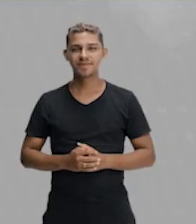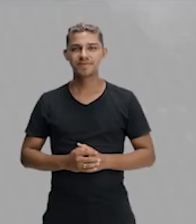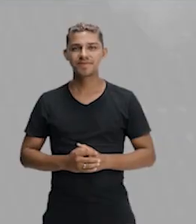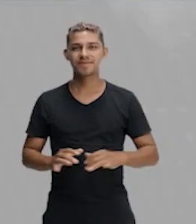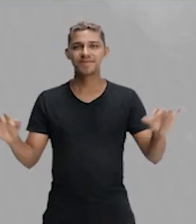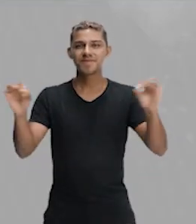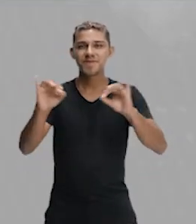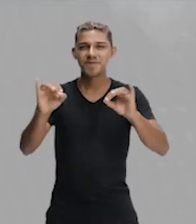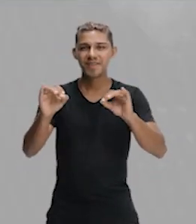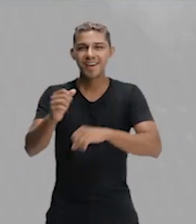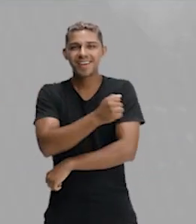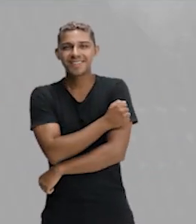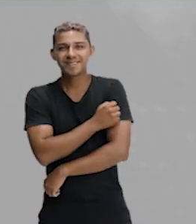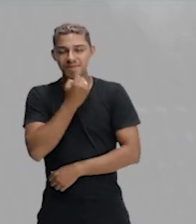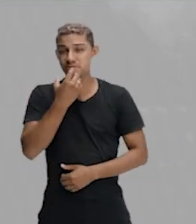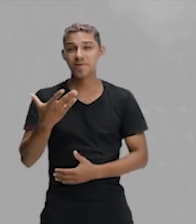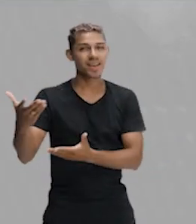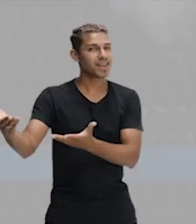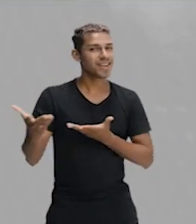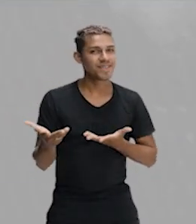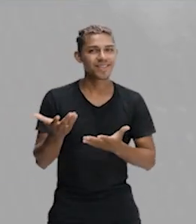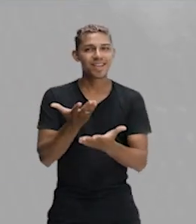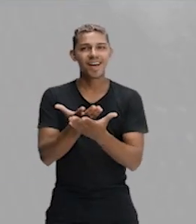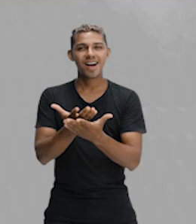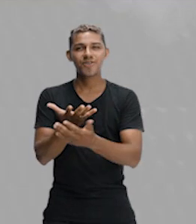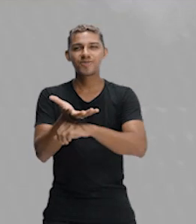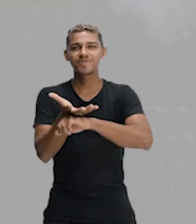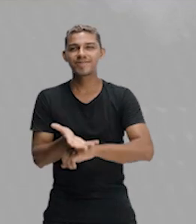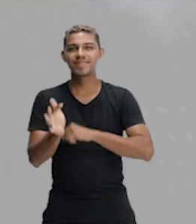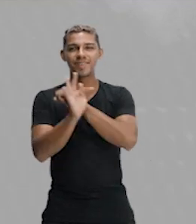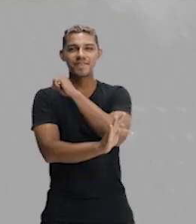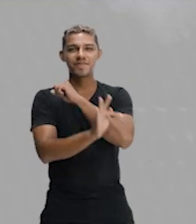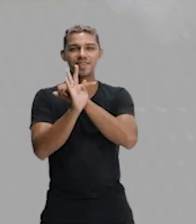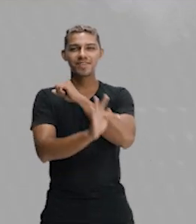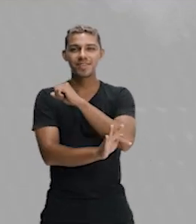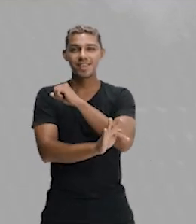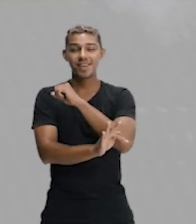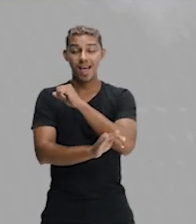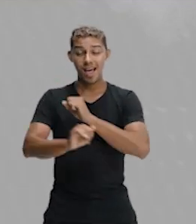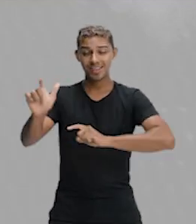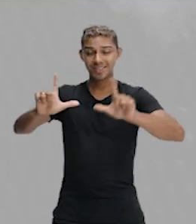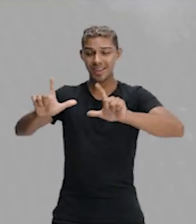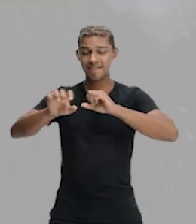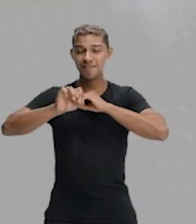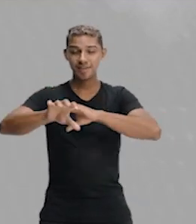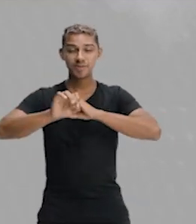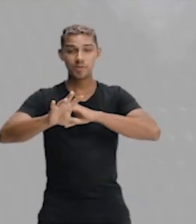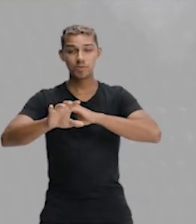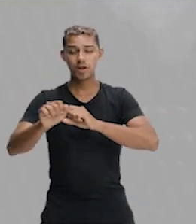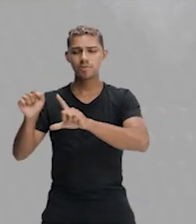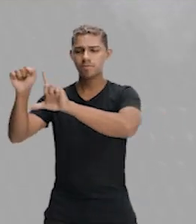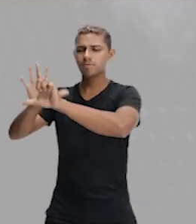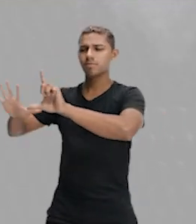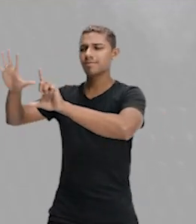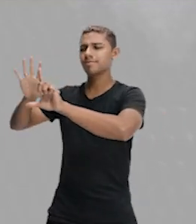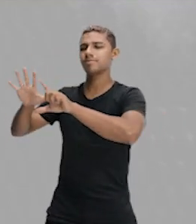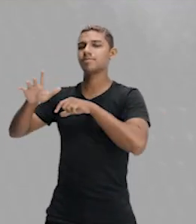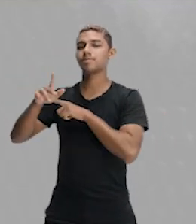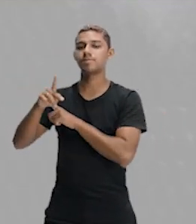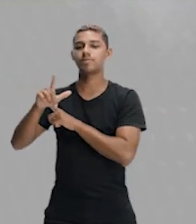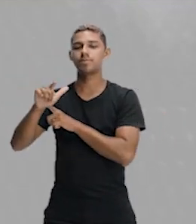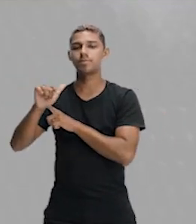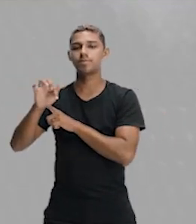Olá, aluna! Olá, aluno! Bem-vindo a mais uma aula de Física, aqui pela TV Educação e também pela plataforma Gonçalves